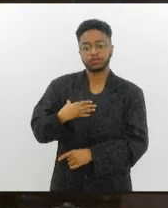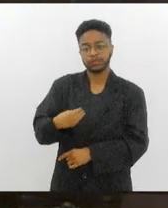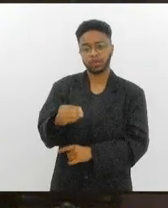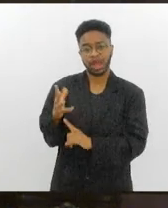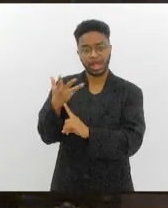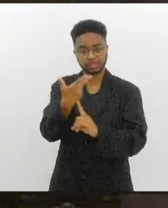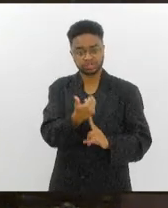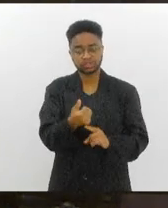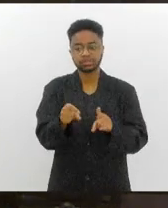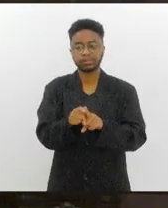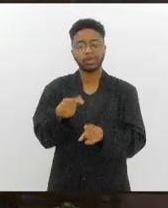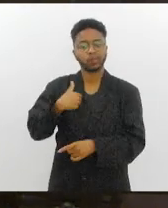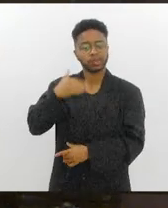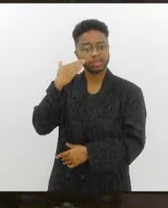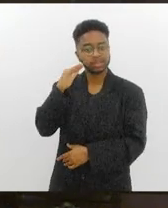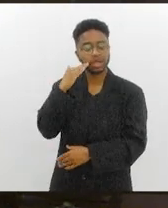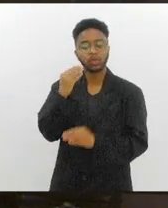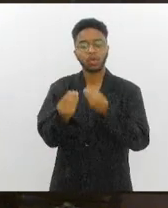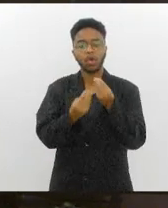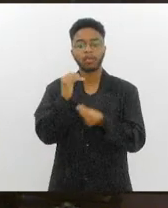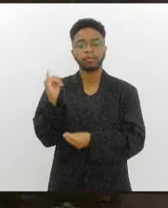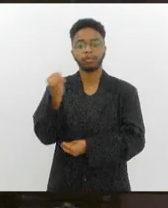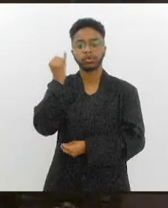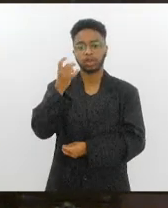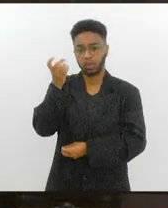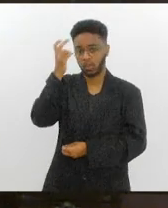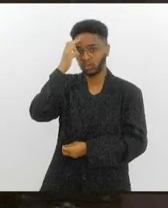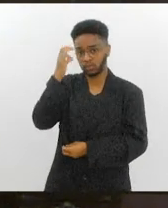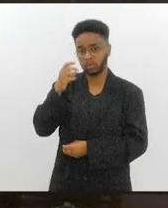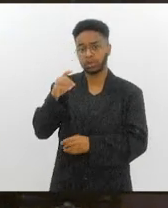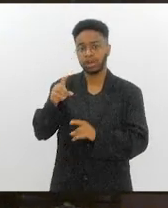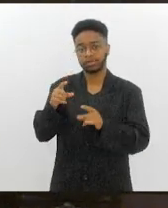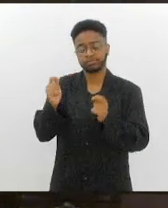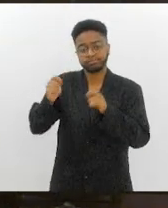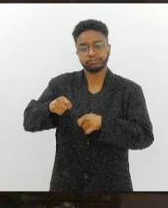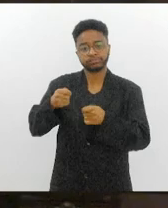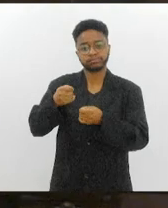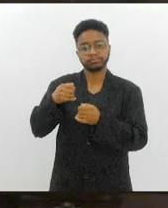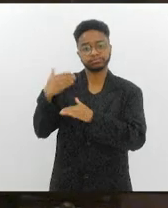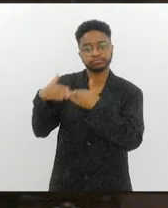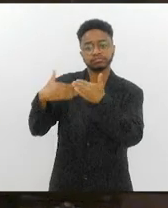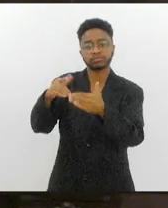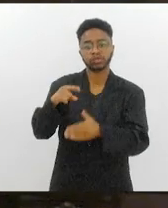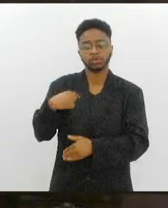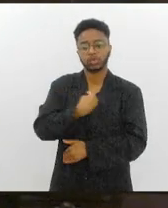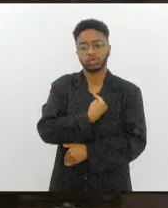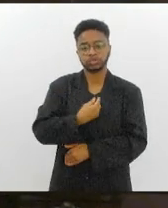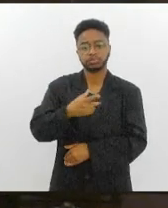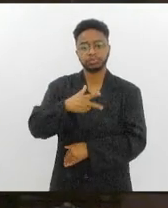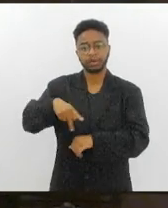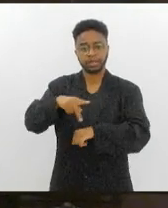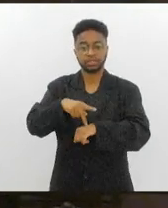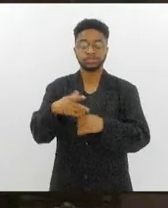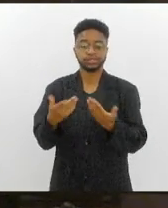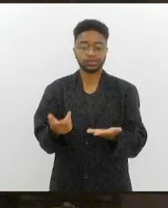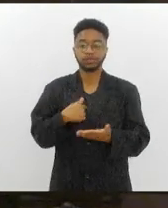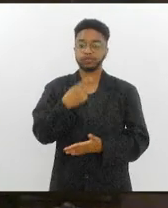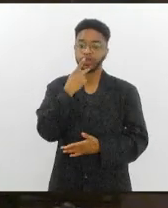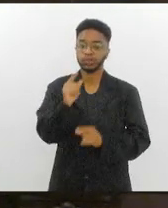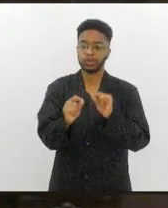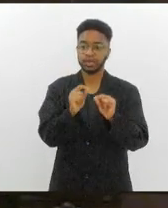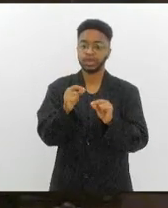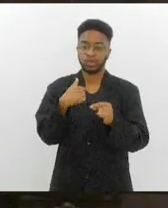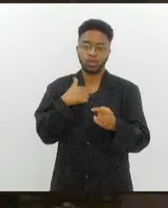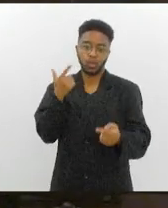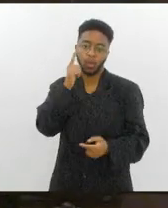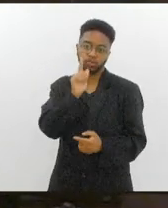sempre entendo a importância da cultura para a nossa construção, como país. Eu falei assim, pô, está ao meu alcance, então